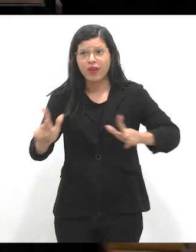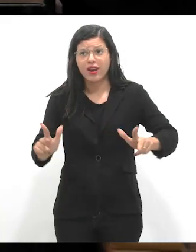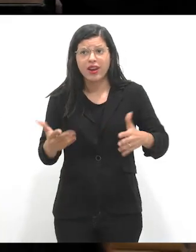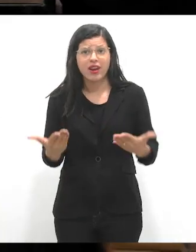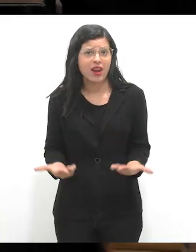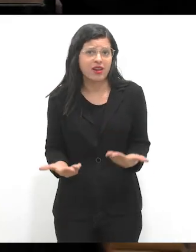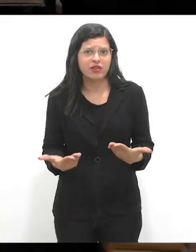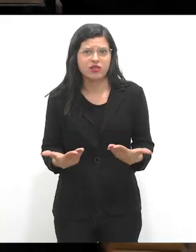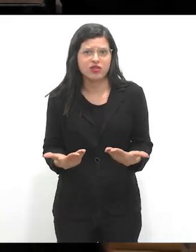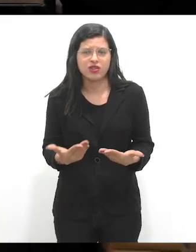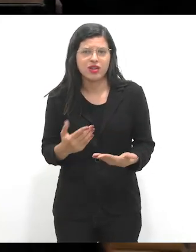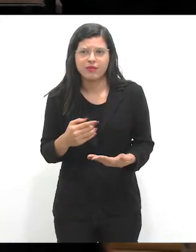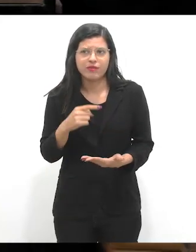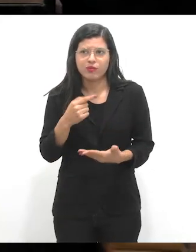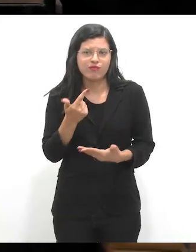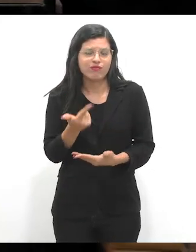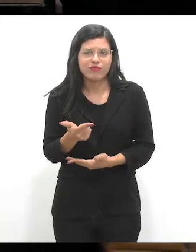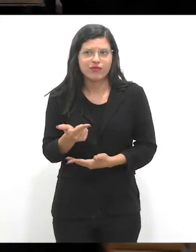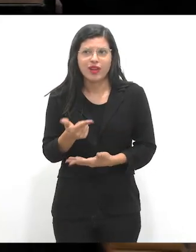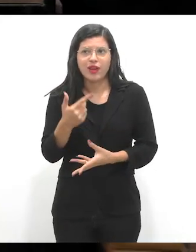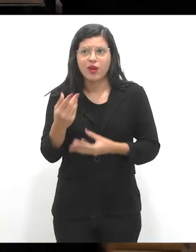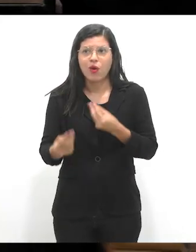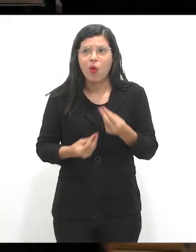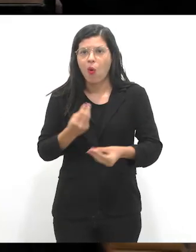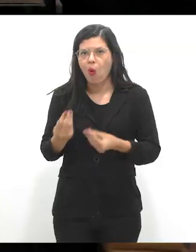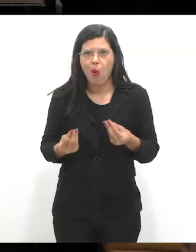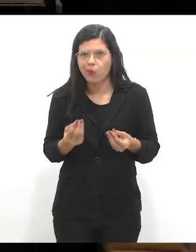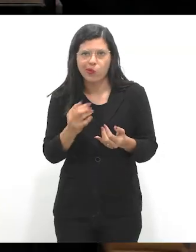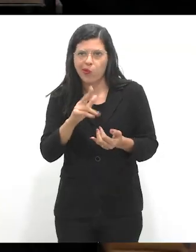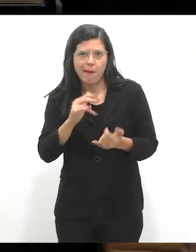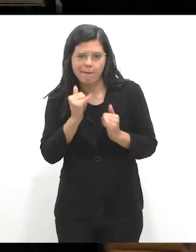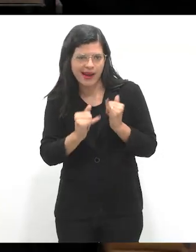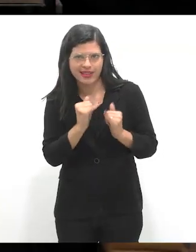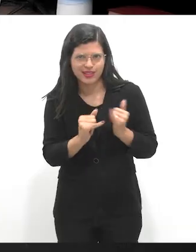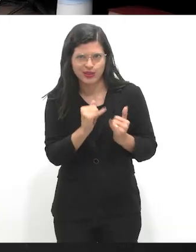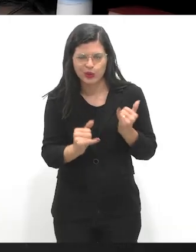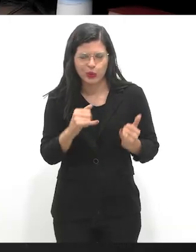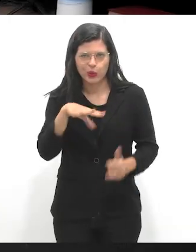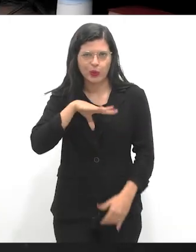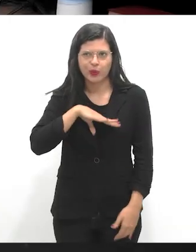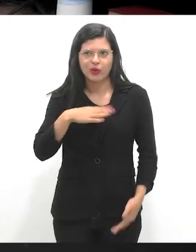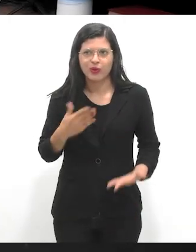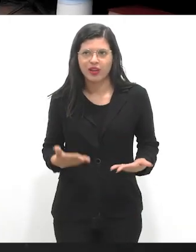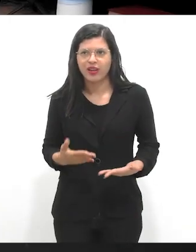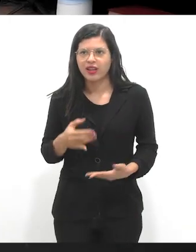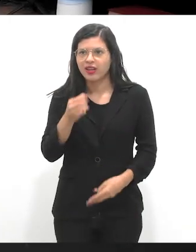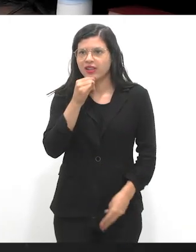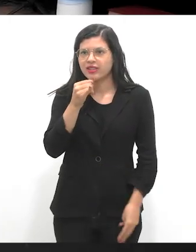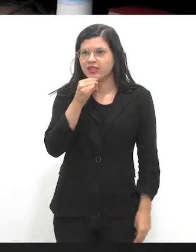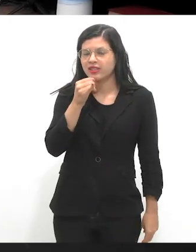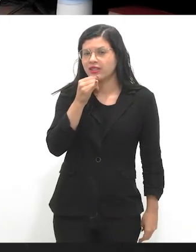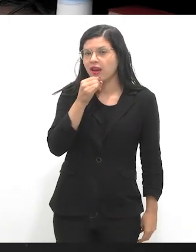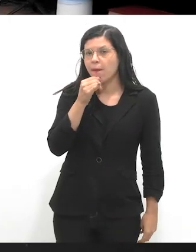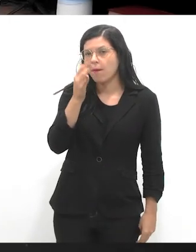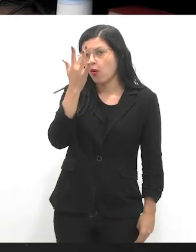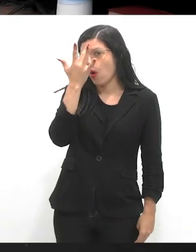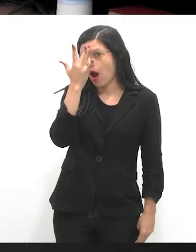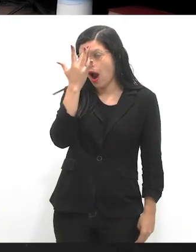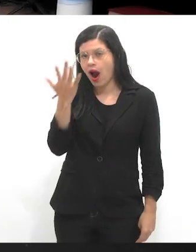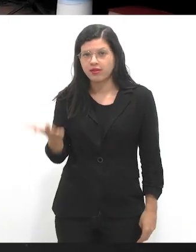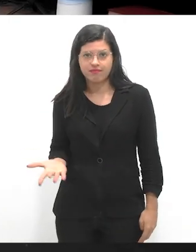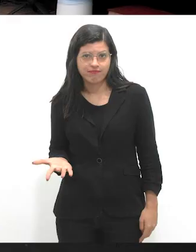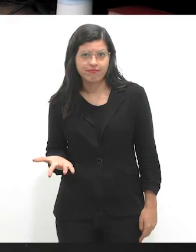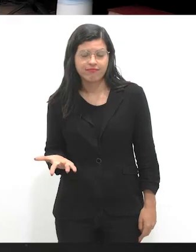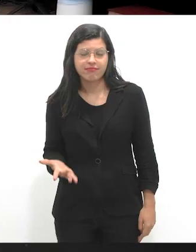de um país que fala um idioma muito diferente, que ela não tem nenhuma similaridade. Nenhuma ponte de acesso, Por exemplo, sei lá, árabe, a gente